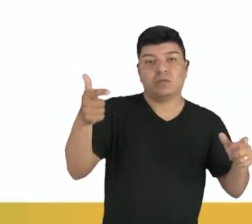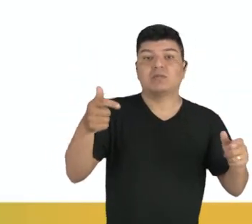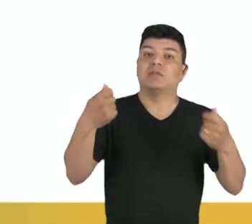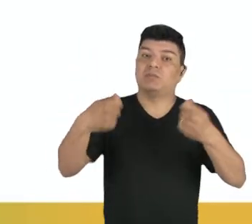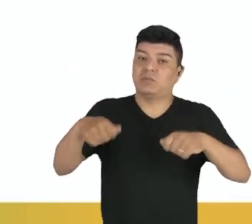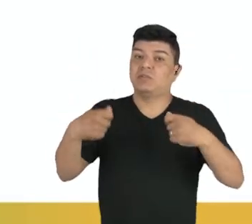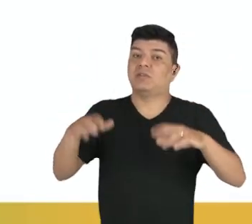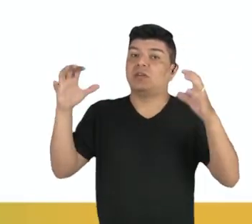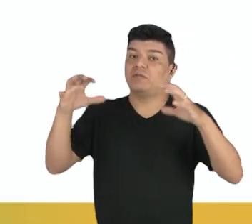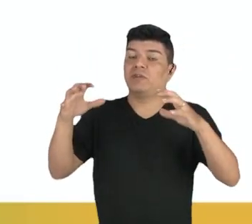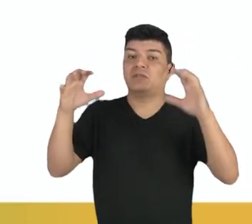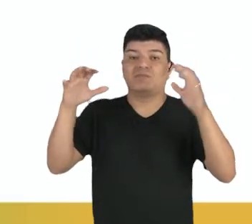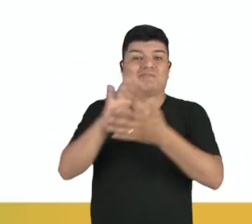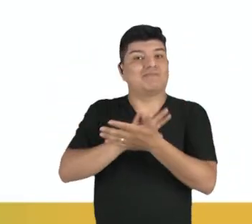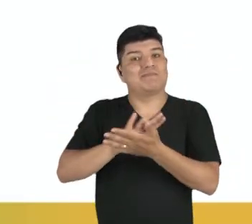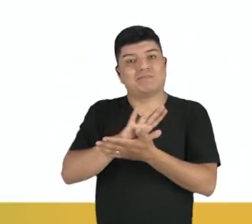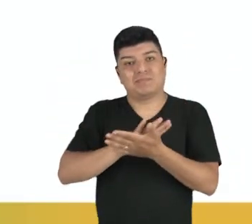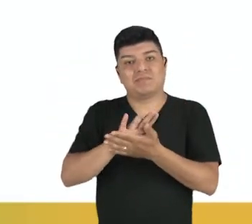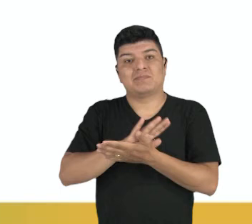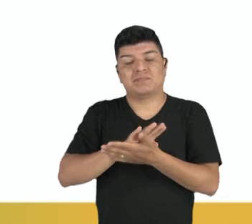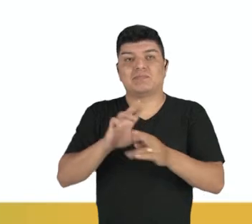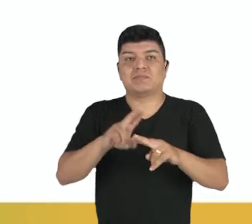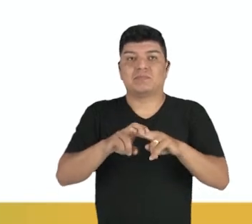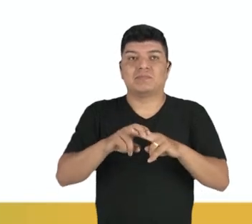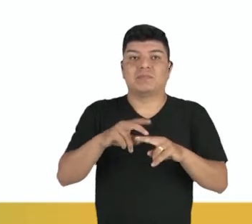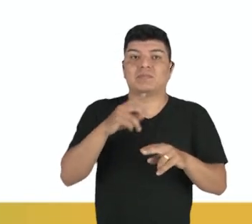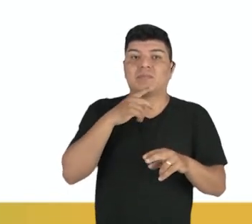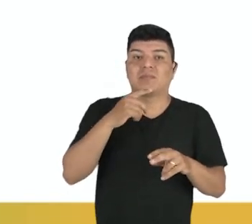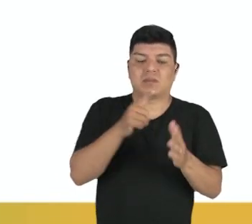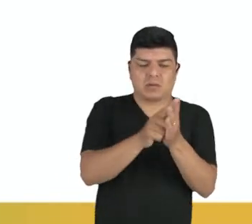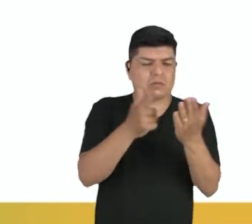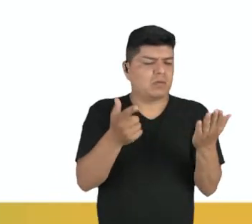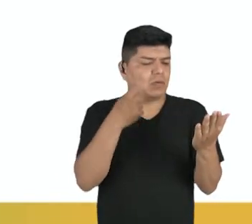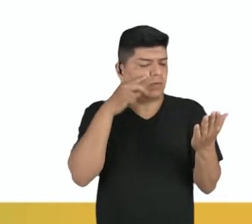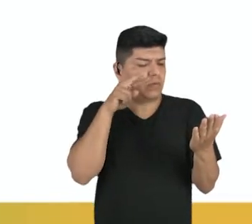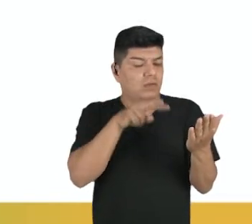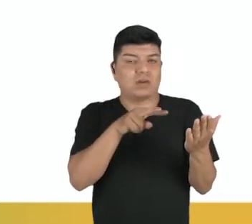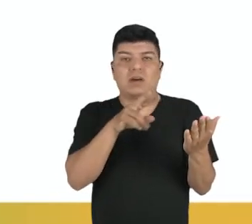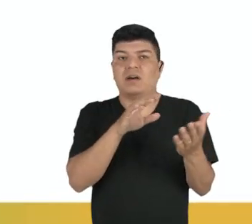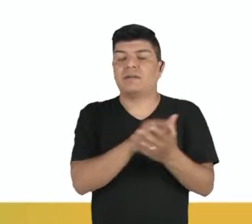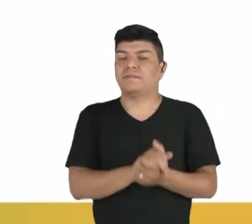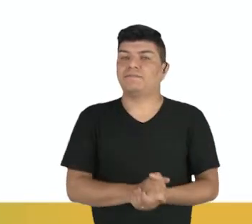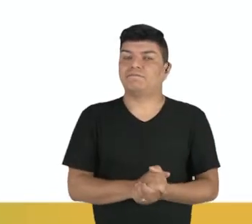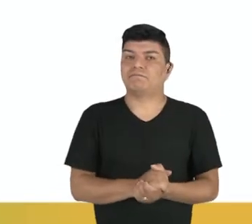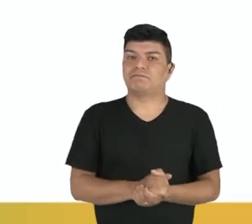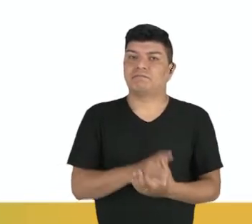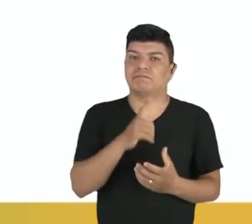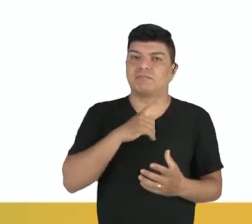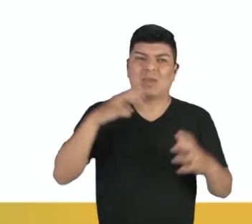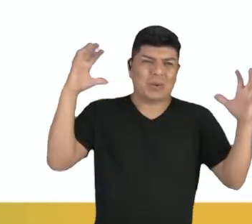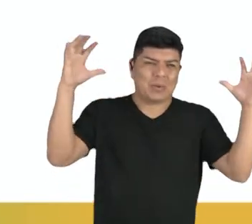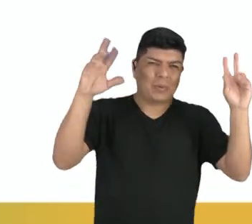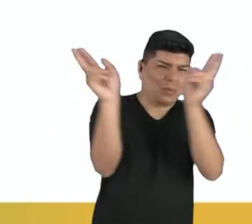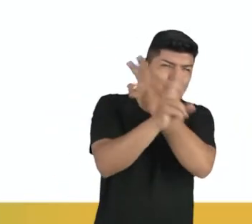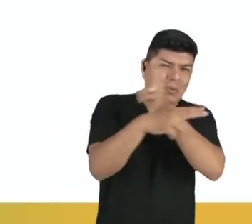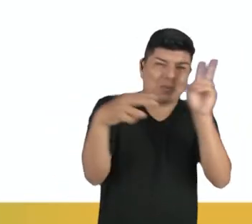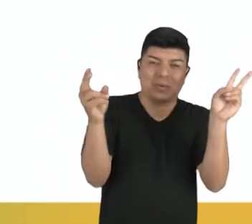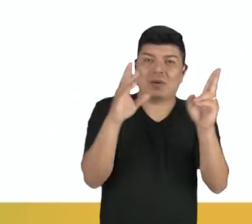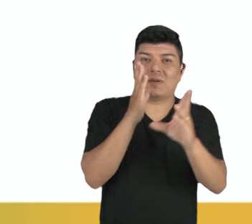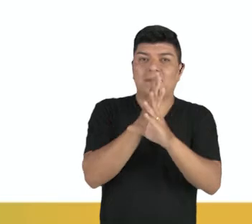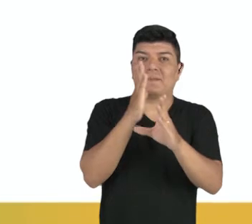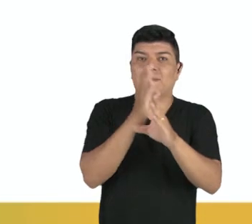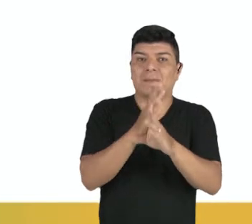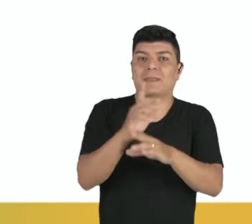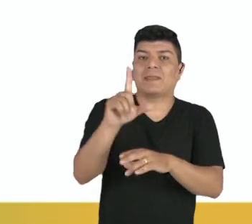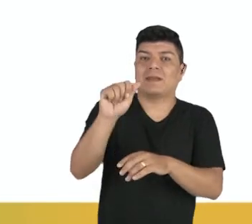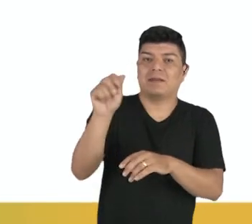que deveria estar chovendo não chover. Às vezes, quando a gente está vendo no jornal, a gente ouve falar que teve tempestade, não sei aonde, por conta do